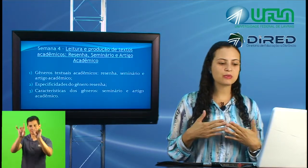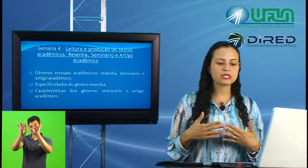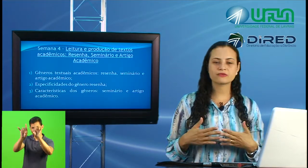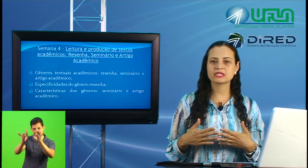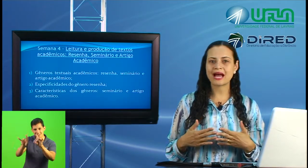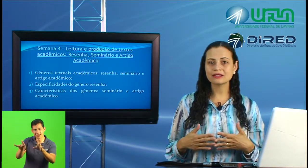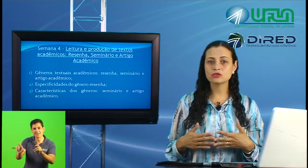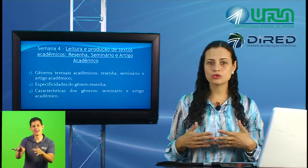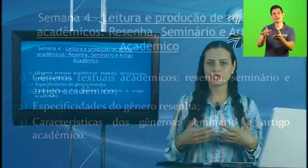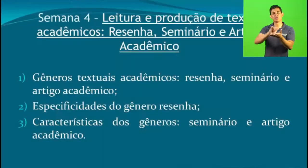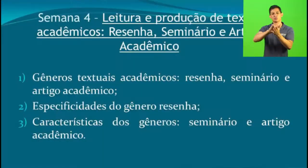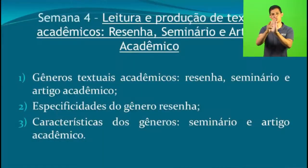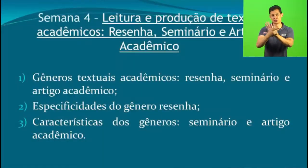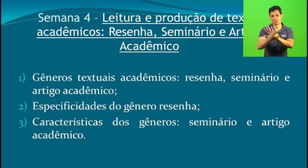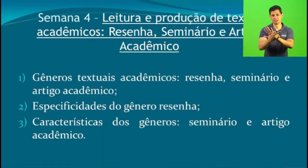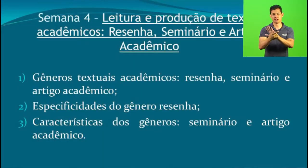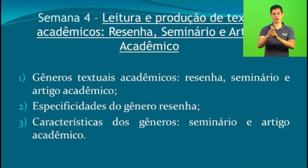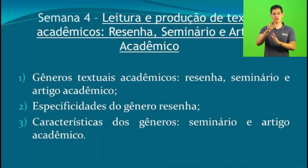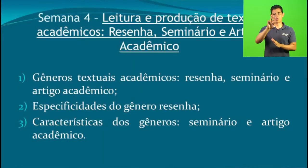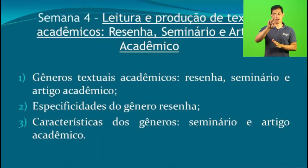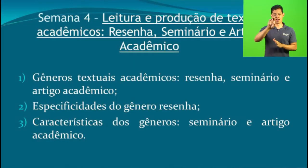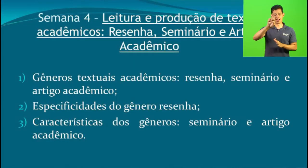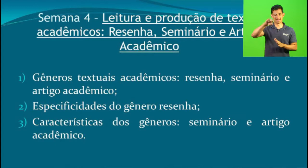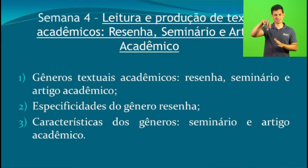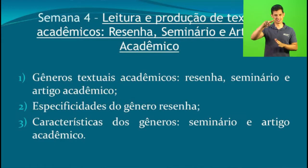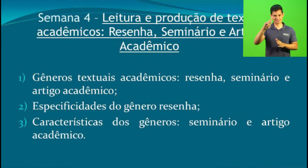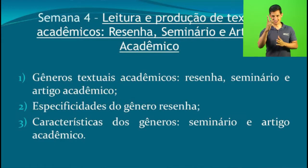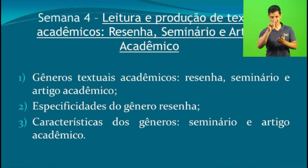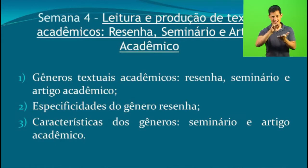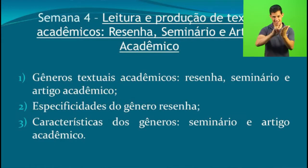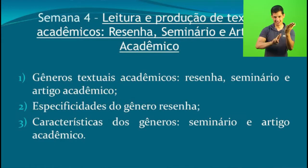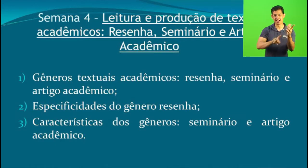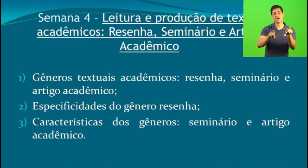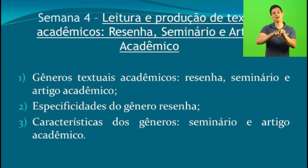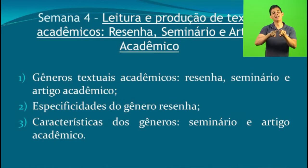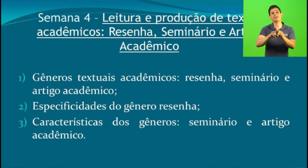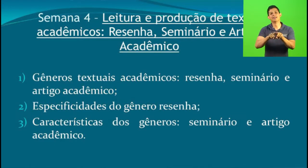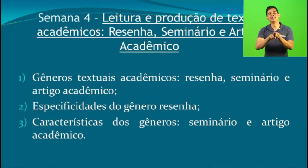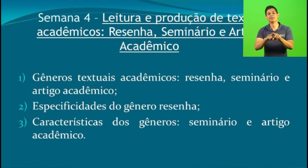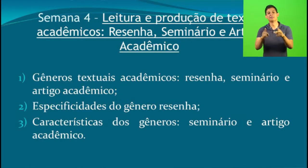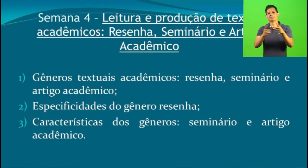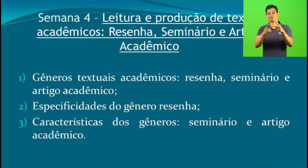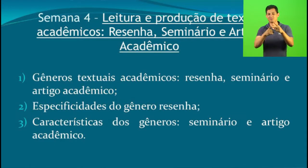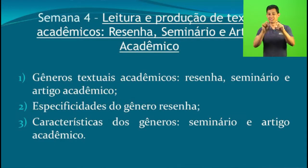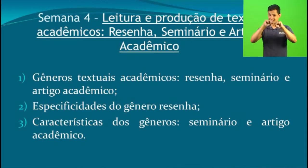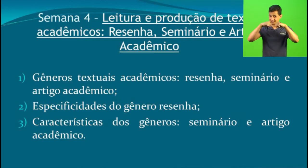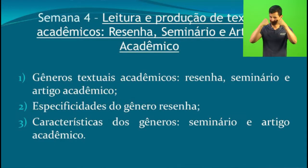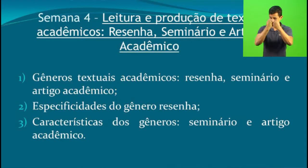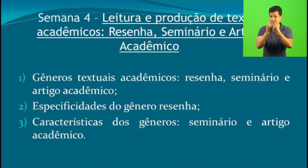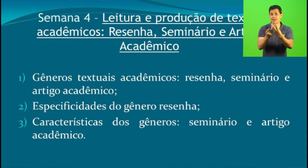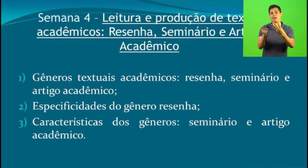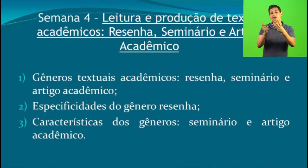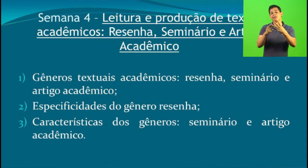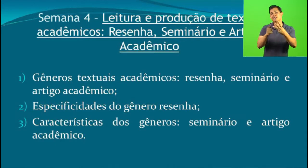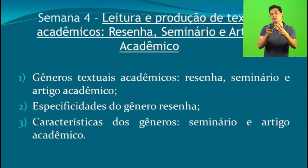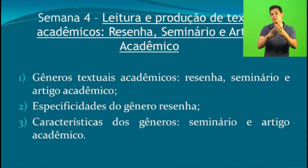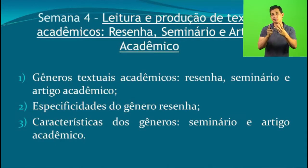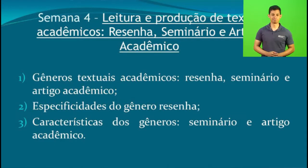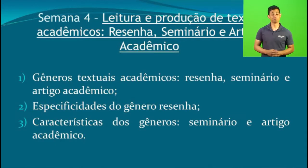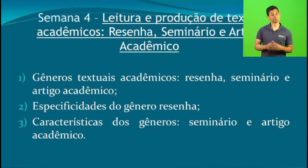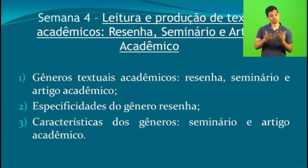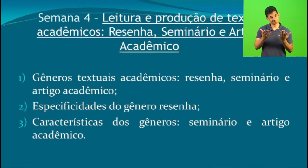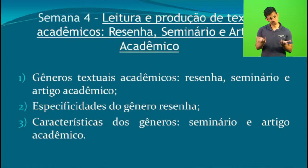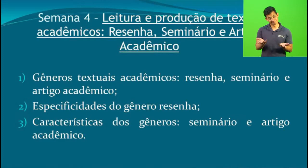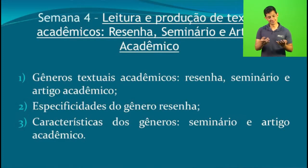nas especificidades do gênero resenha e nas características dos gêneros seminário e artigo